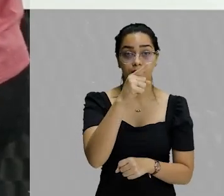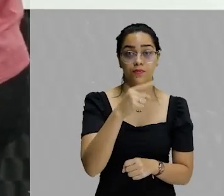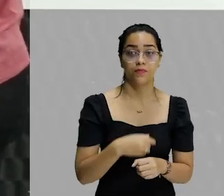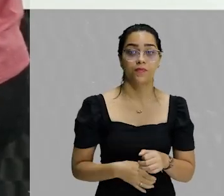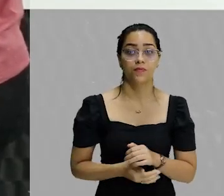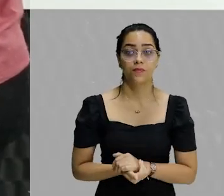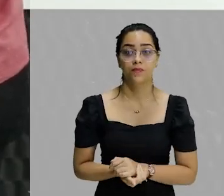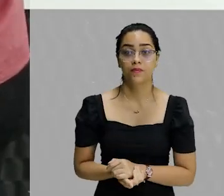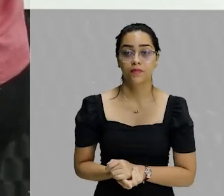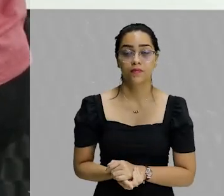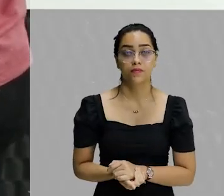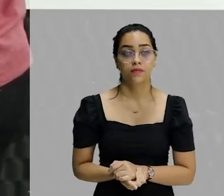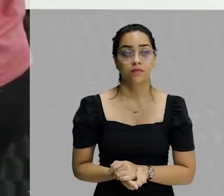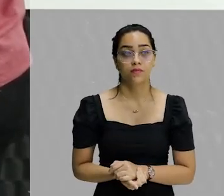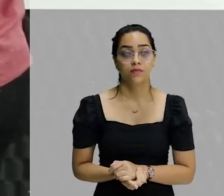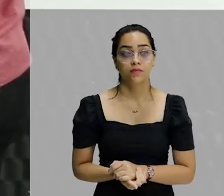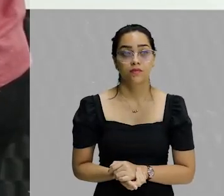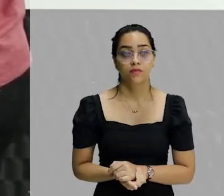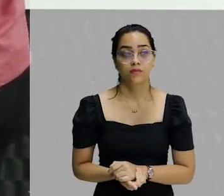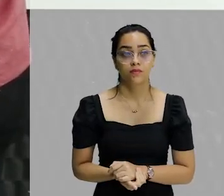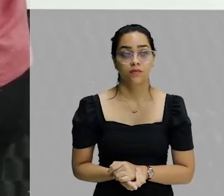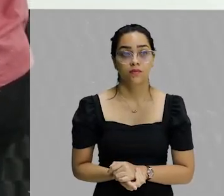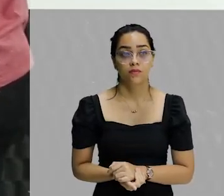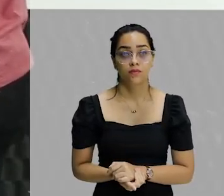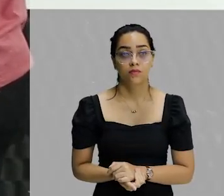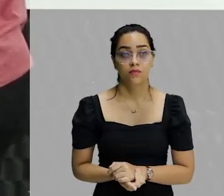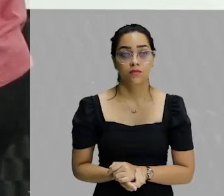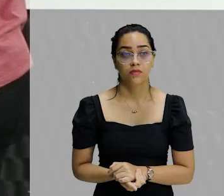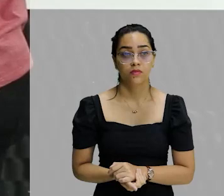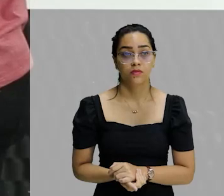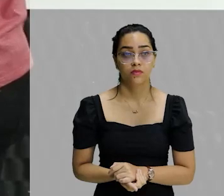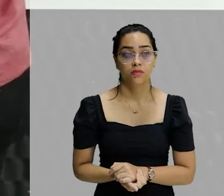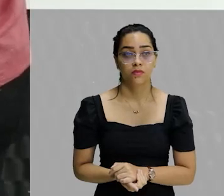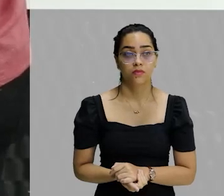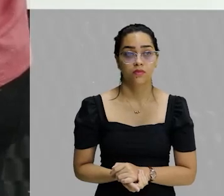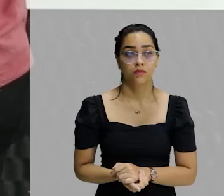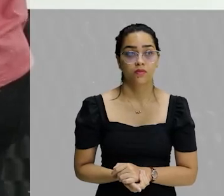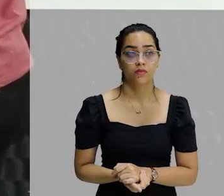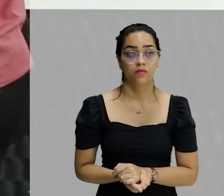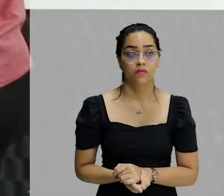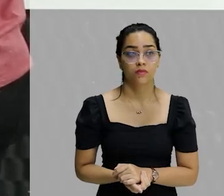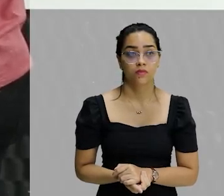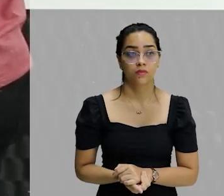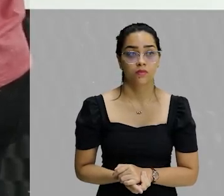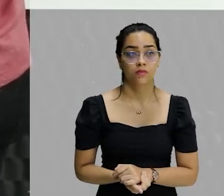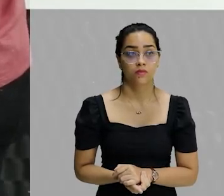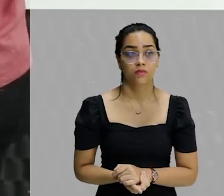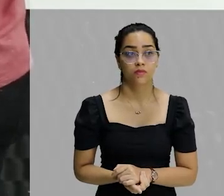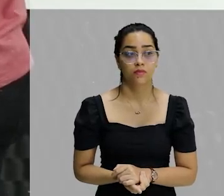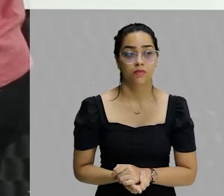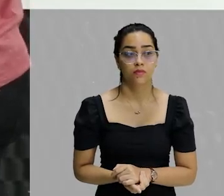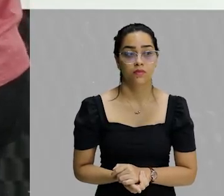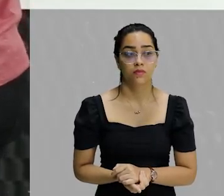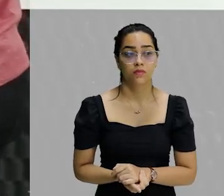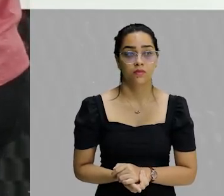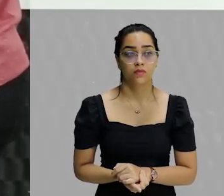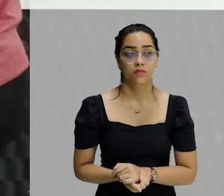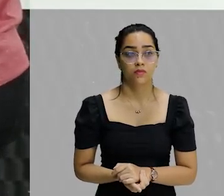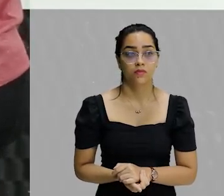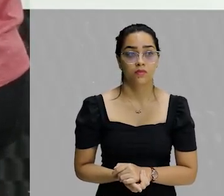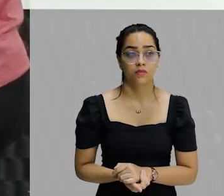vezes 2, 8. 1 vezes 2, 2. 4 vezes 1, 4. 4 vezes 1, 4. 1 vezes 1,